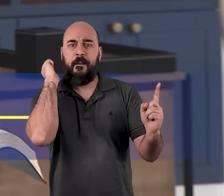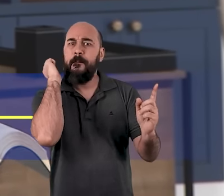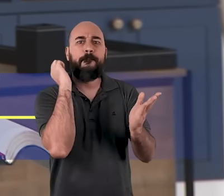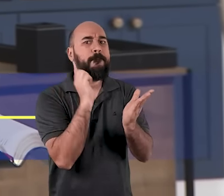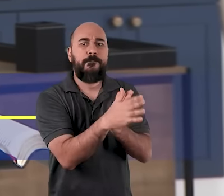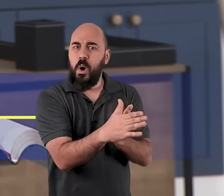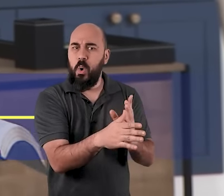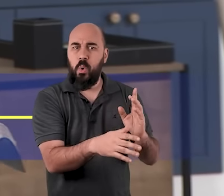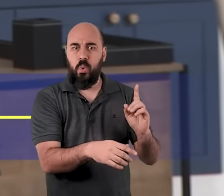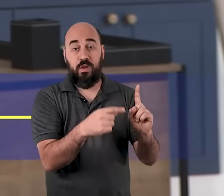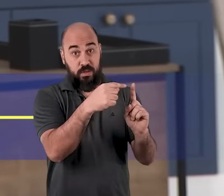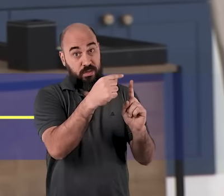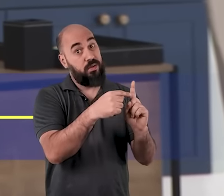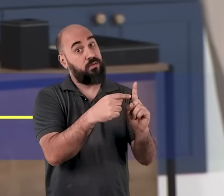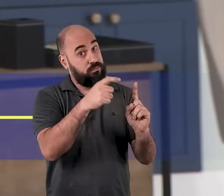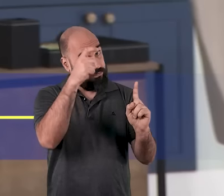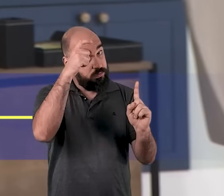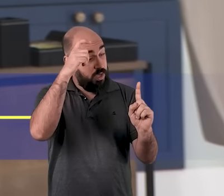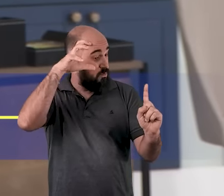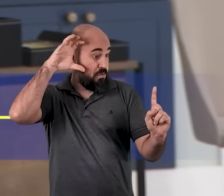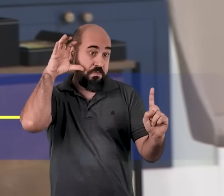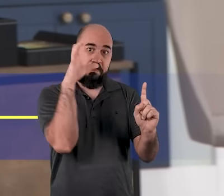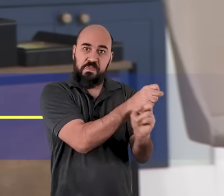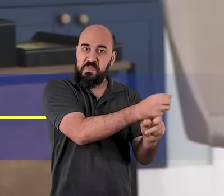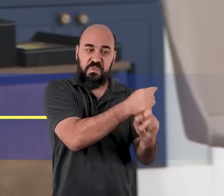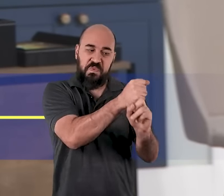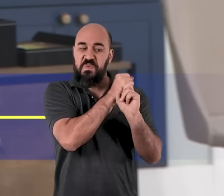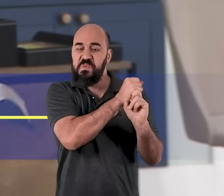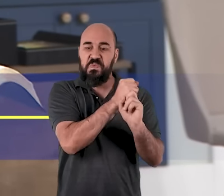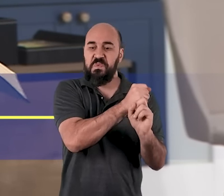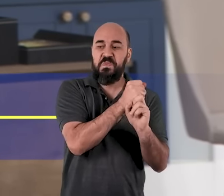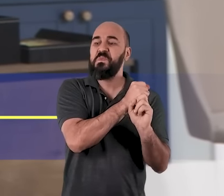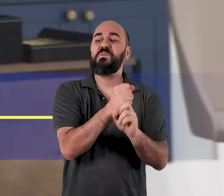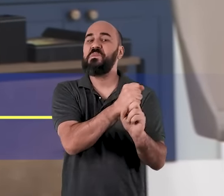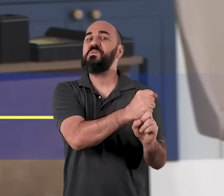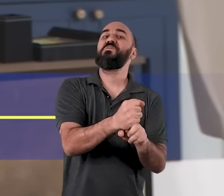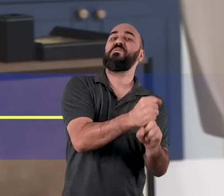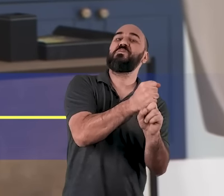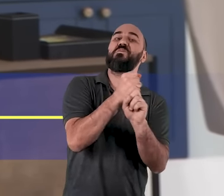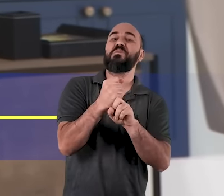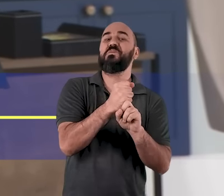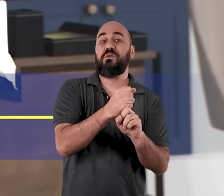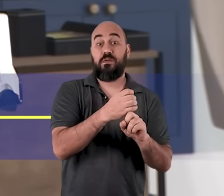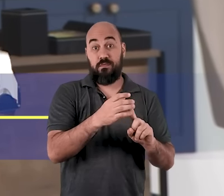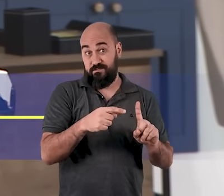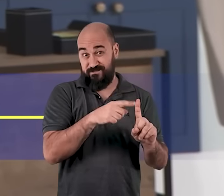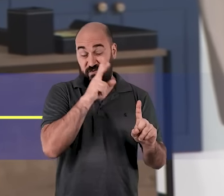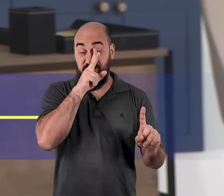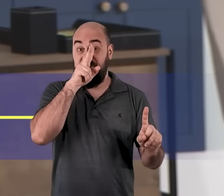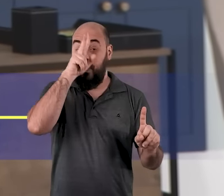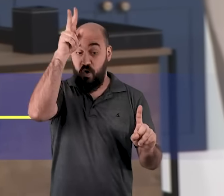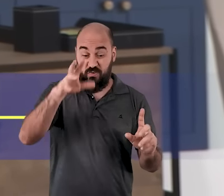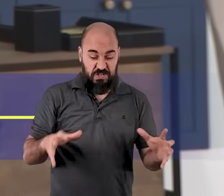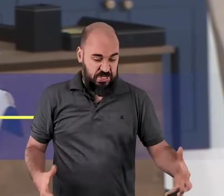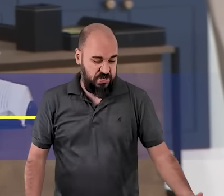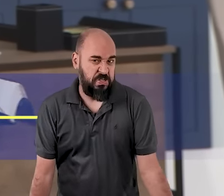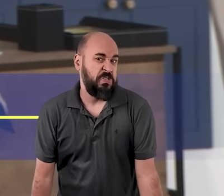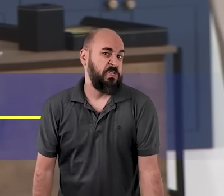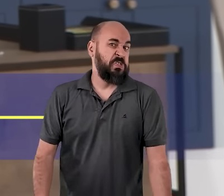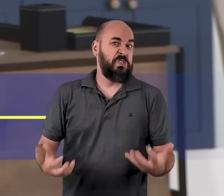que era possuído pelo diabo de tal forma que ele possuía, assim, uma força sobrenatural ao ponto de